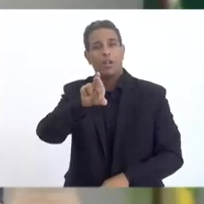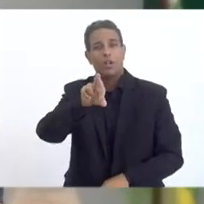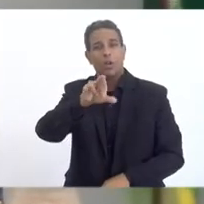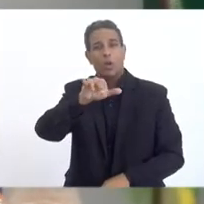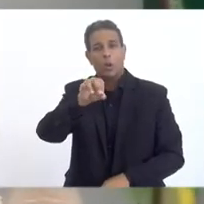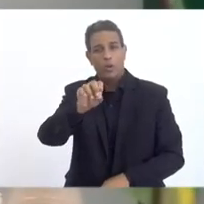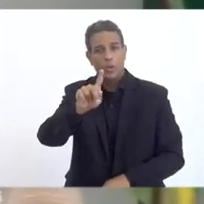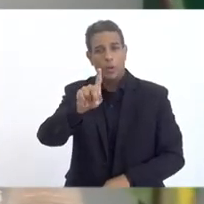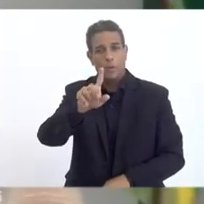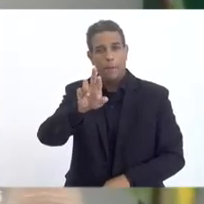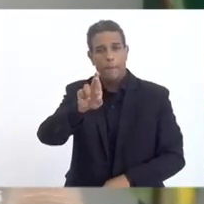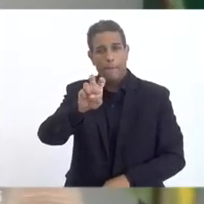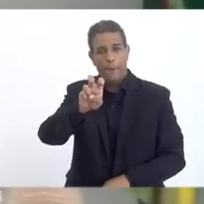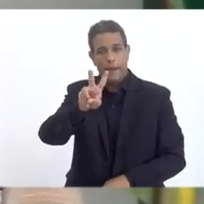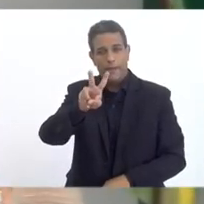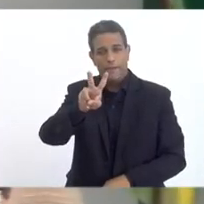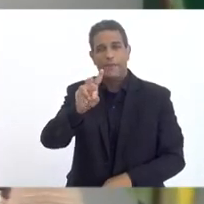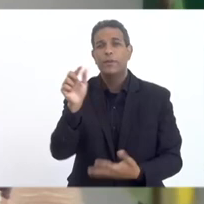Previdência,